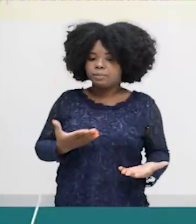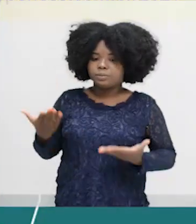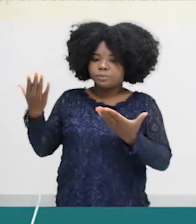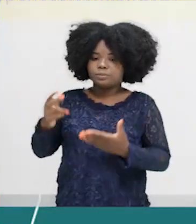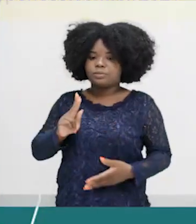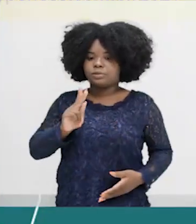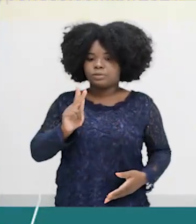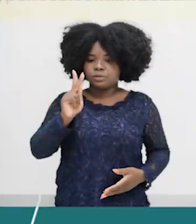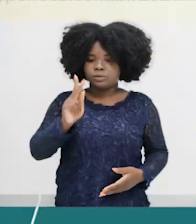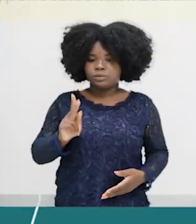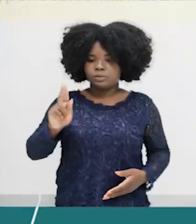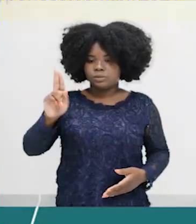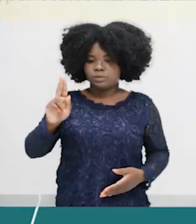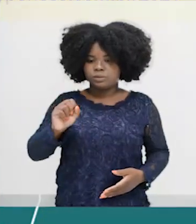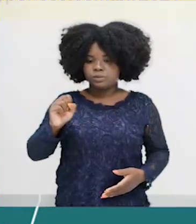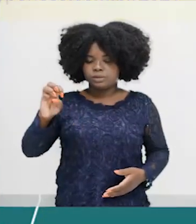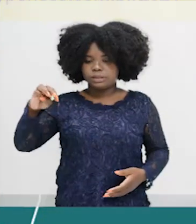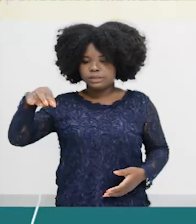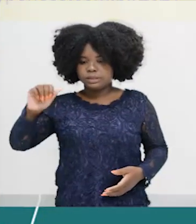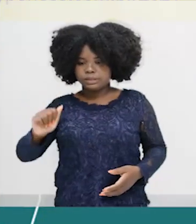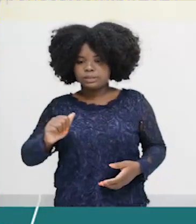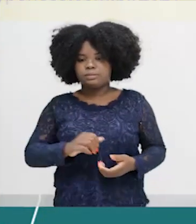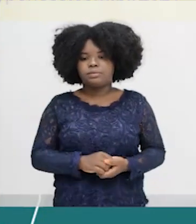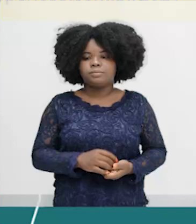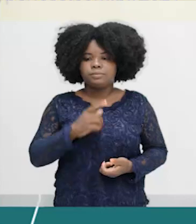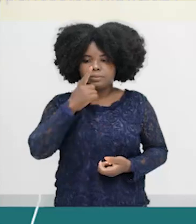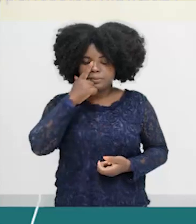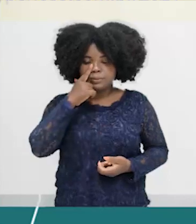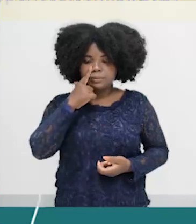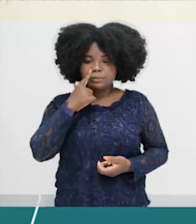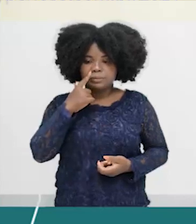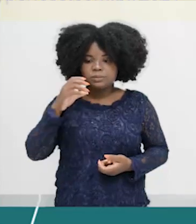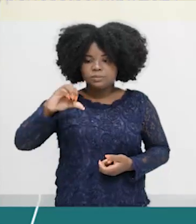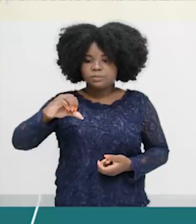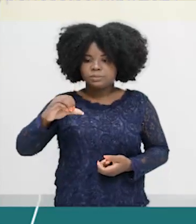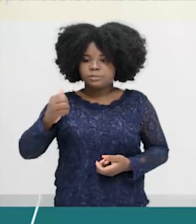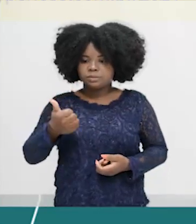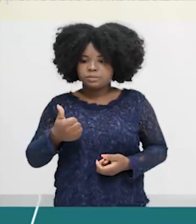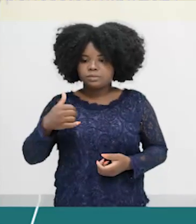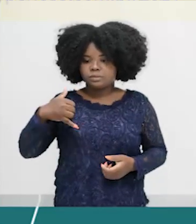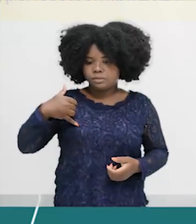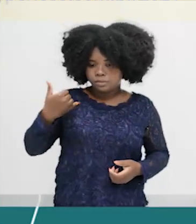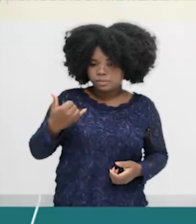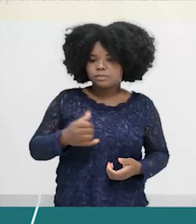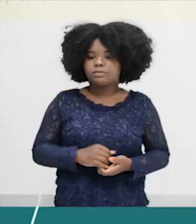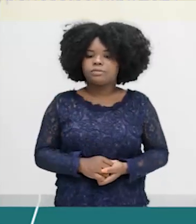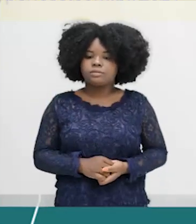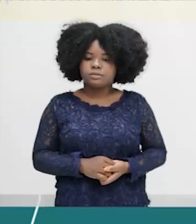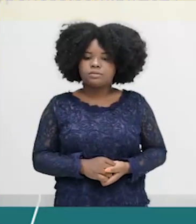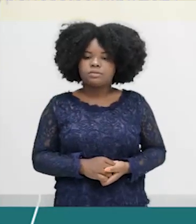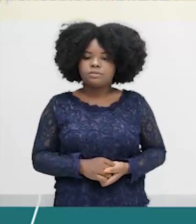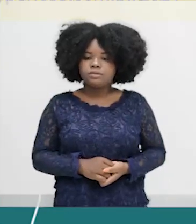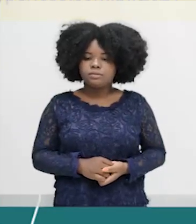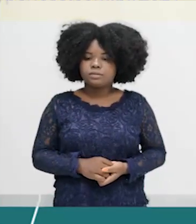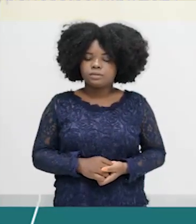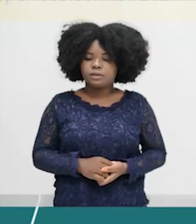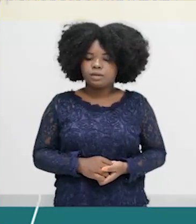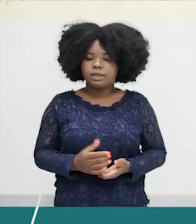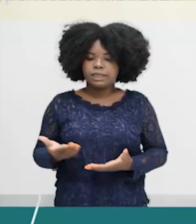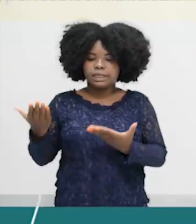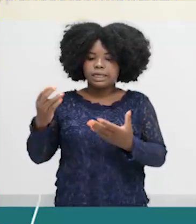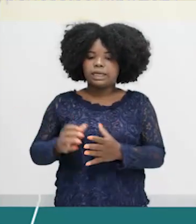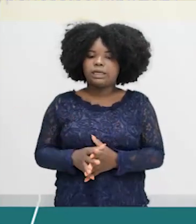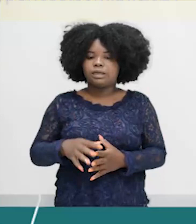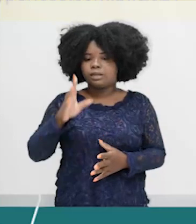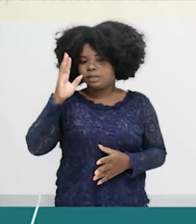O Kusama, né? The Graphic Novel. Aos 91 anos, a Kusama honra o louvor de artista mais popular do mundo. E aí ela